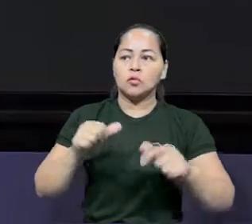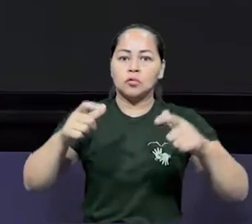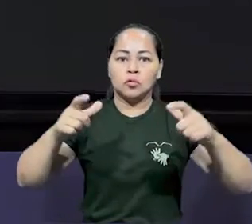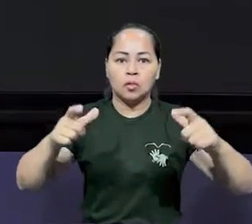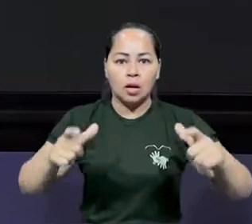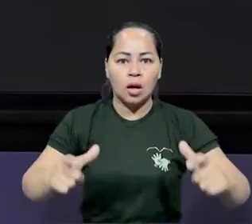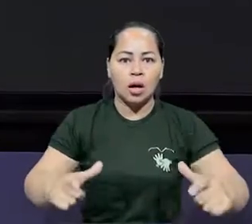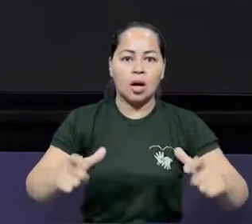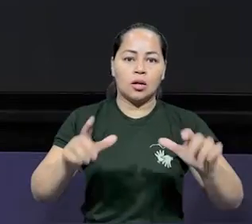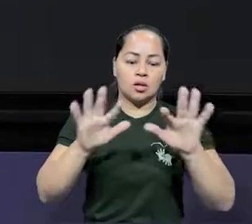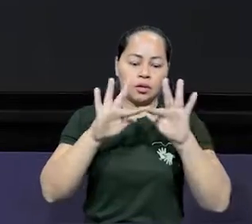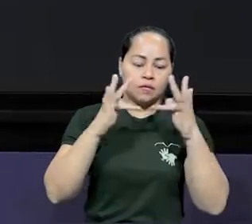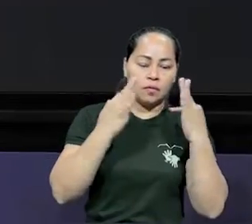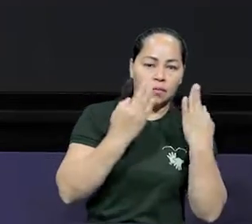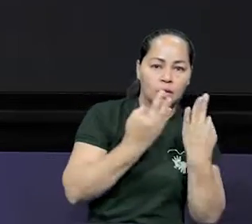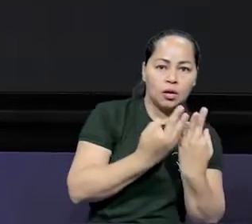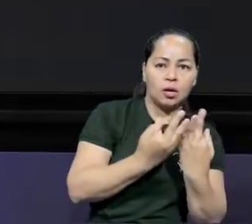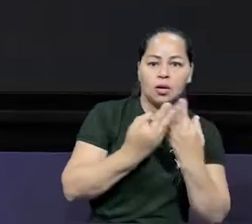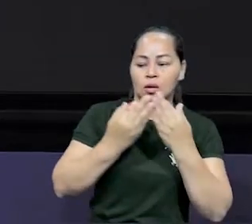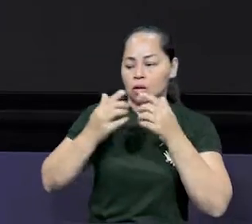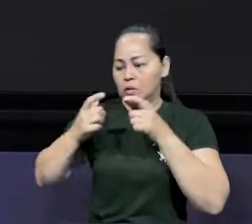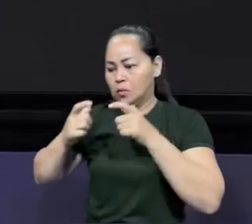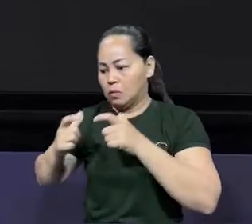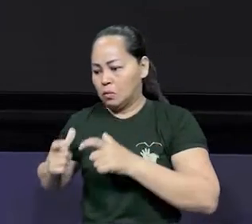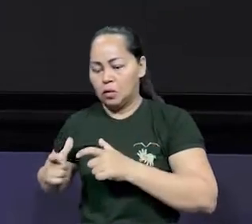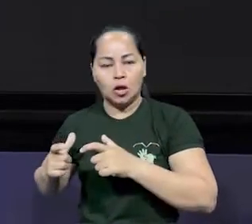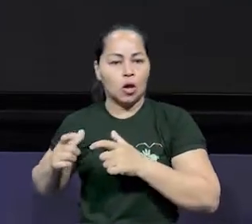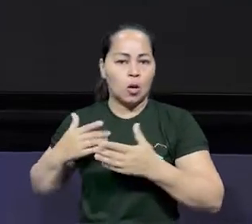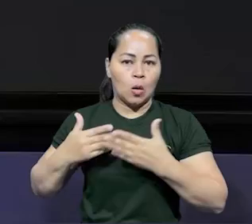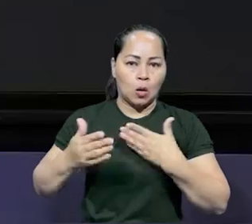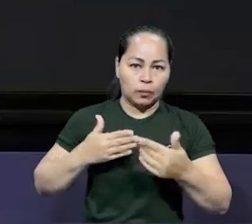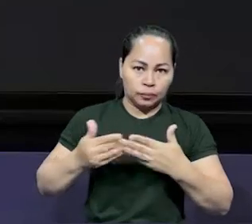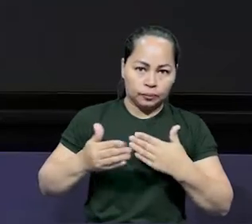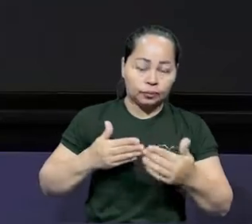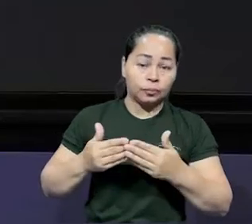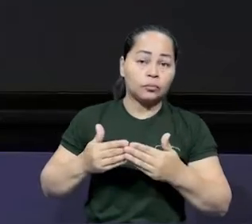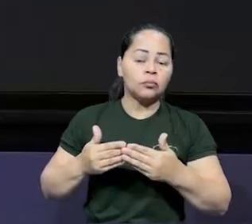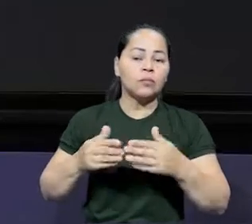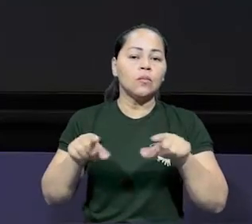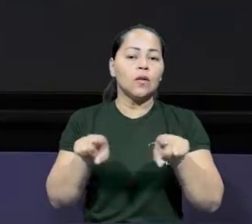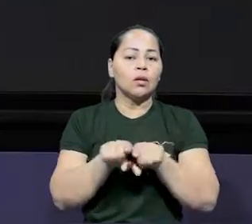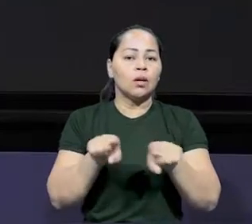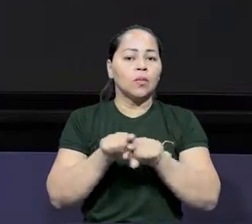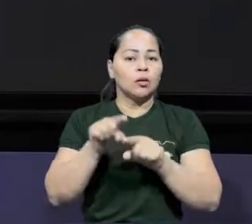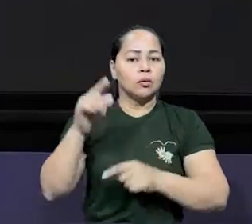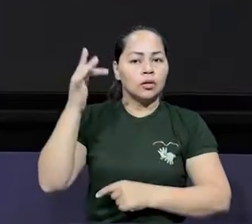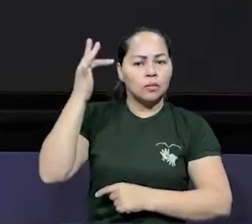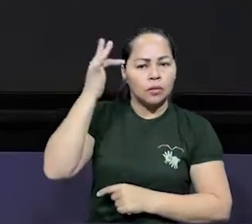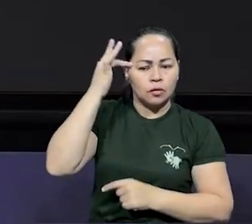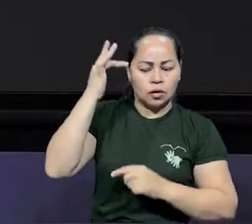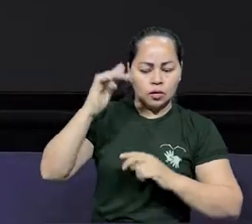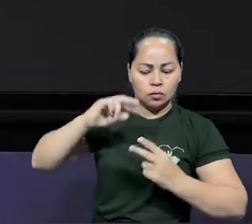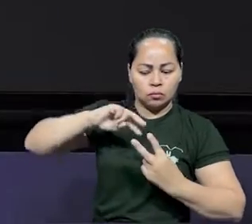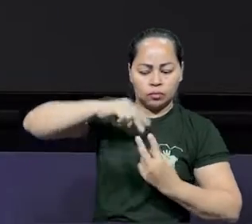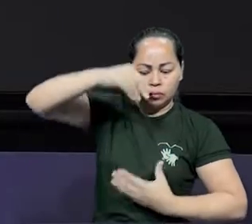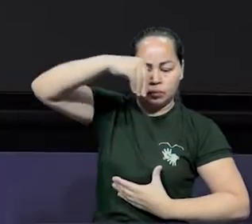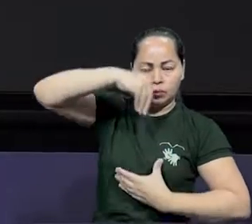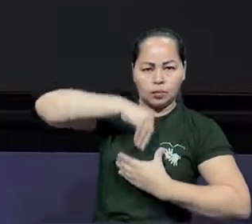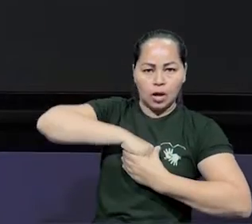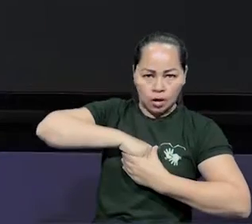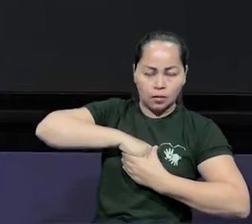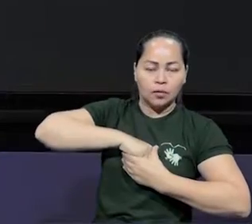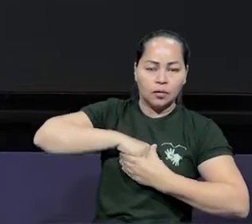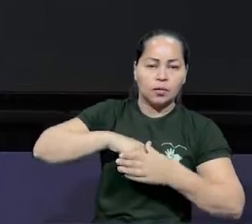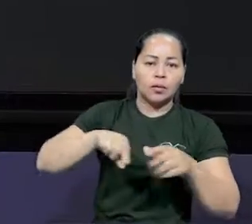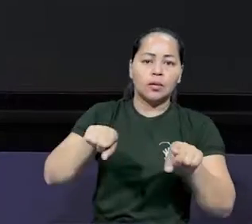um desenvolvimento de órgãos, tecidos e de uma maturação neurofisiológica, que significa